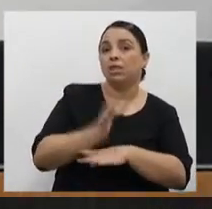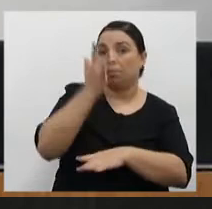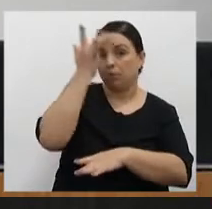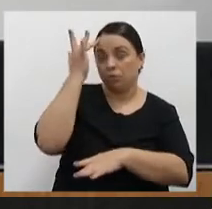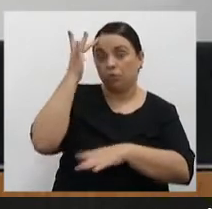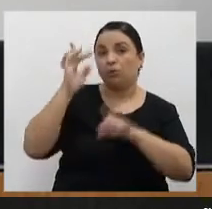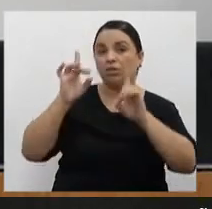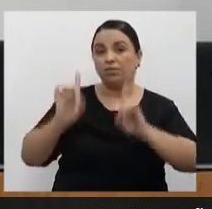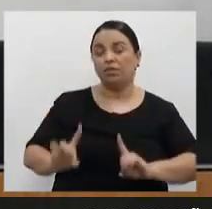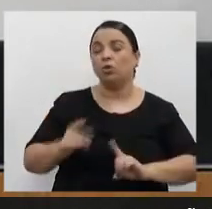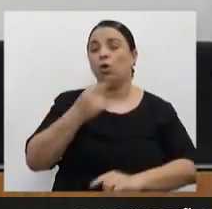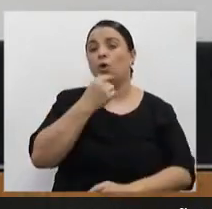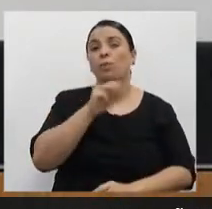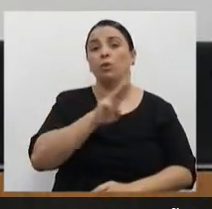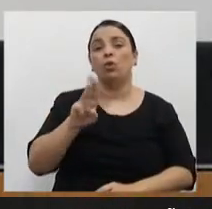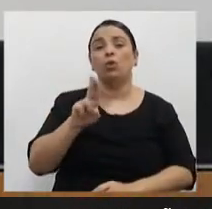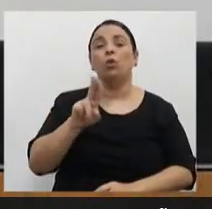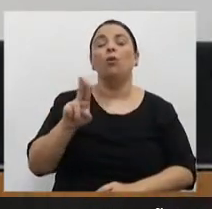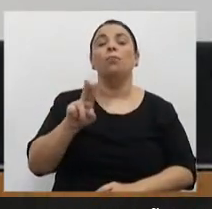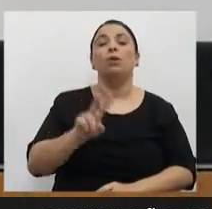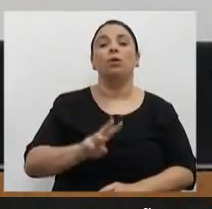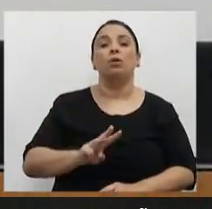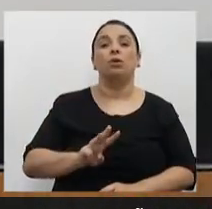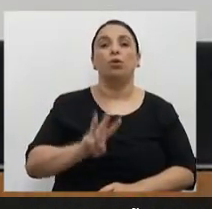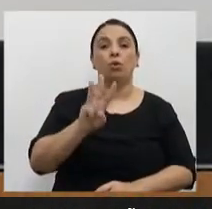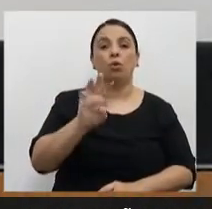Barbosa. 5 minutos, a fala é sua, Wesley.